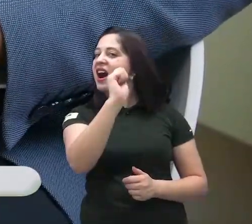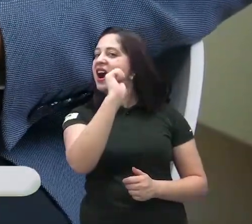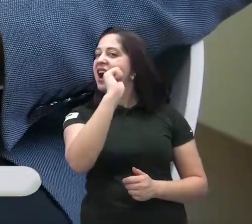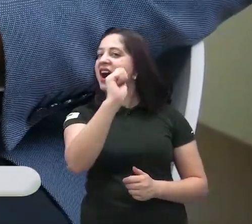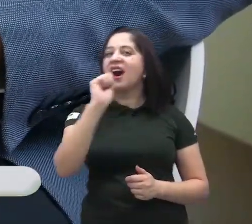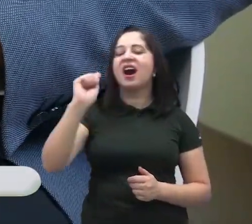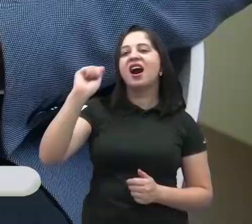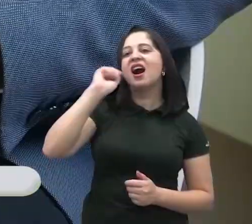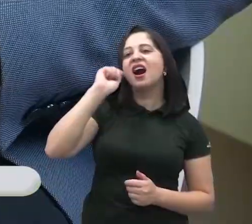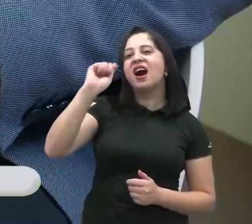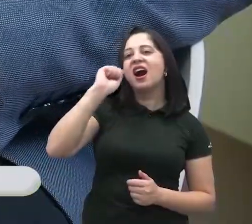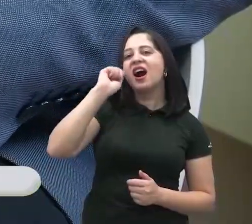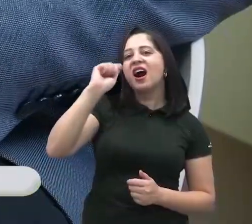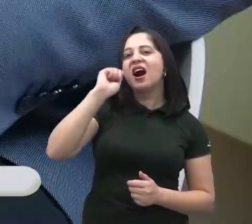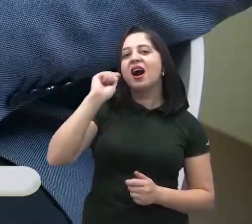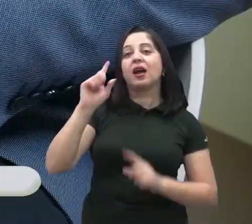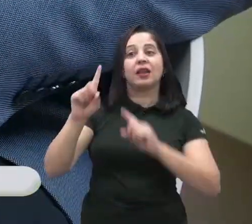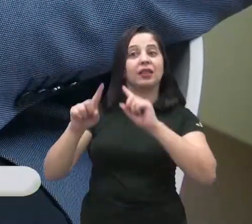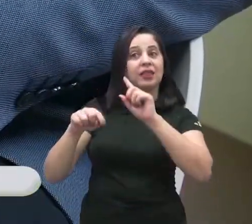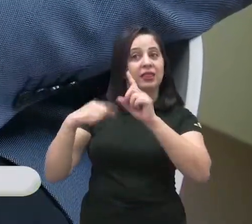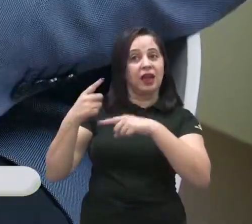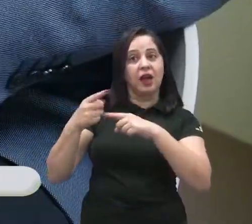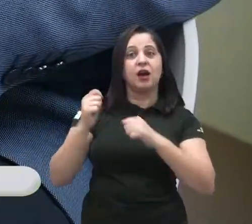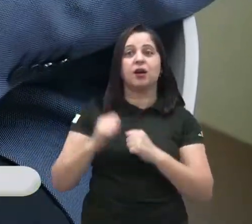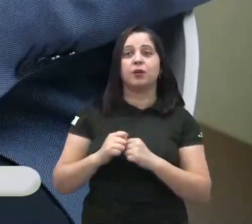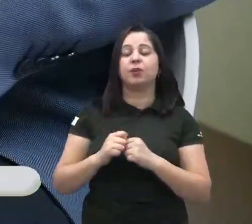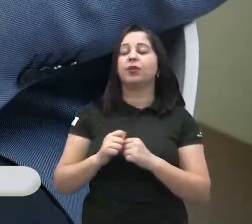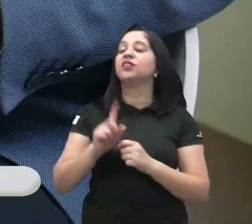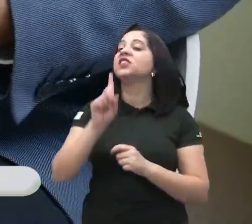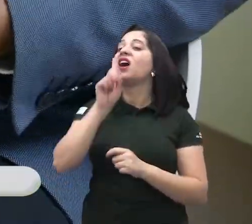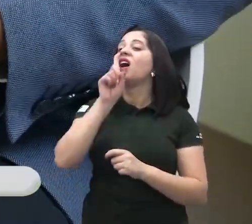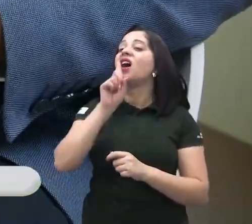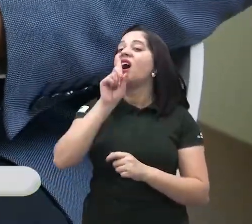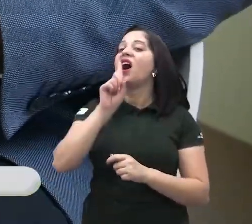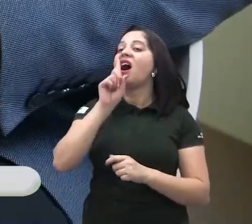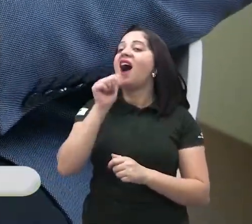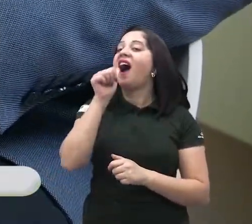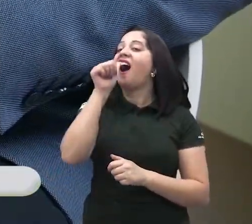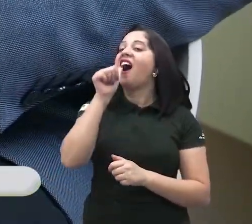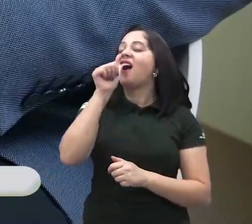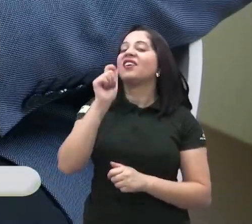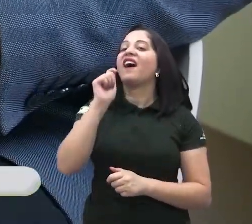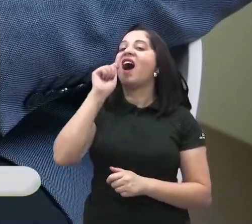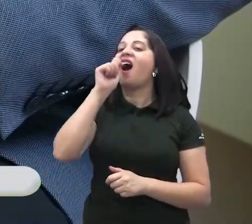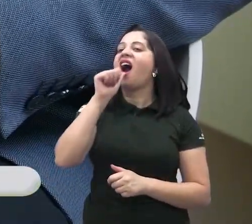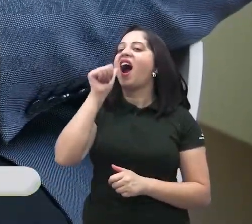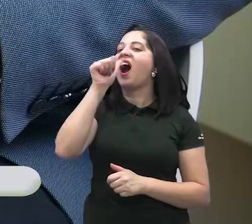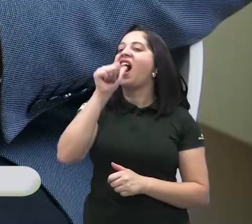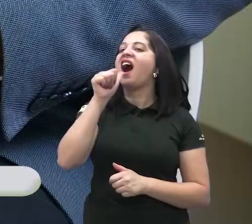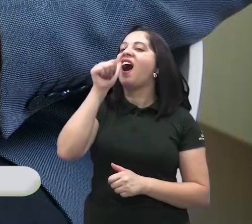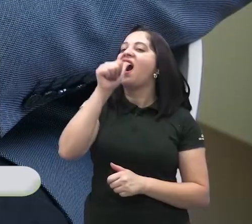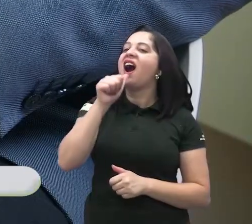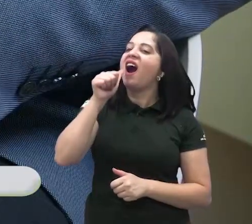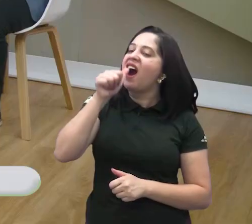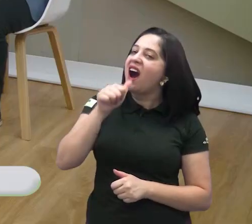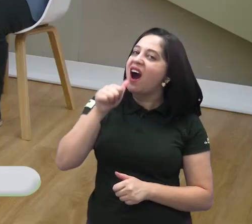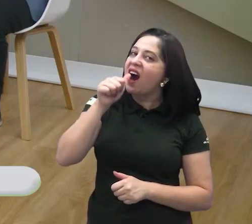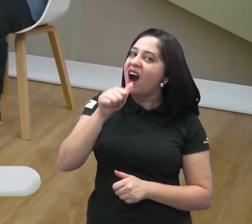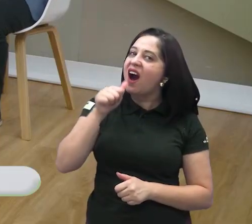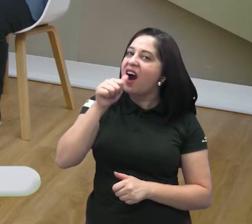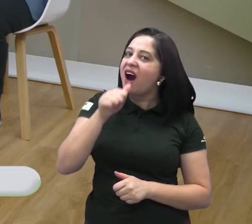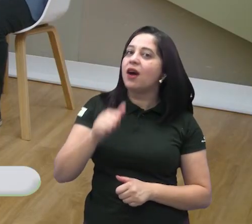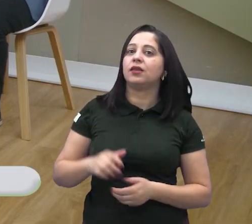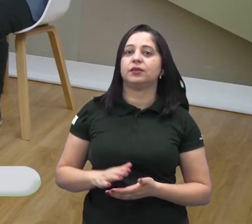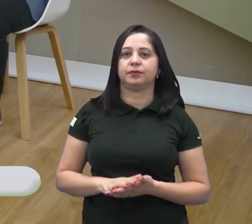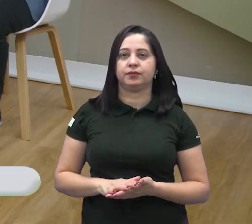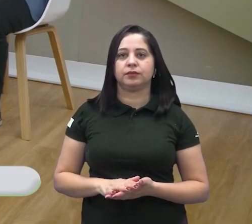isso aqui. E na parte que seria o céu da boca, o palato, a gente vai fazer ou vai e vem ou circular. Sempre perfeito.